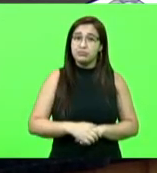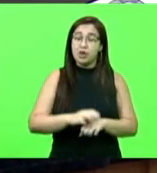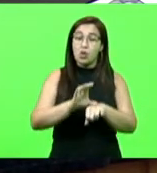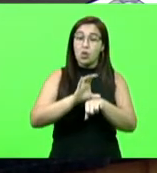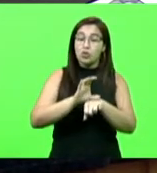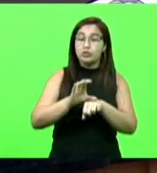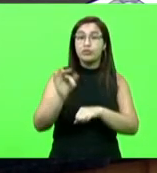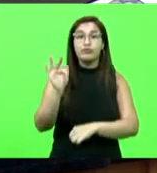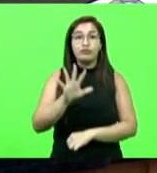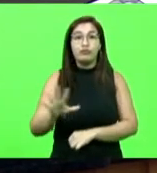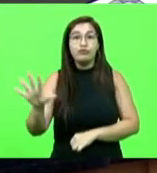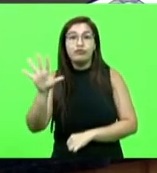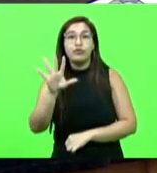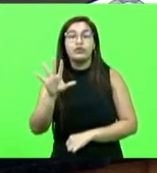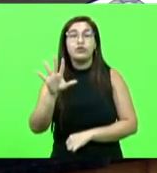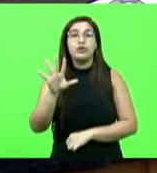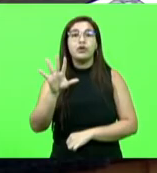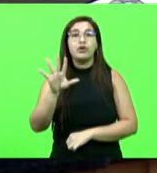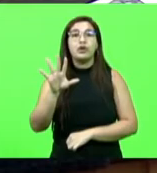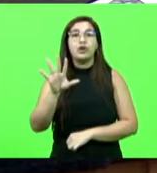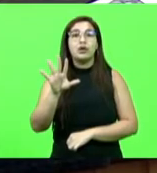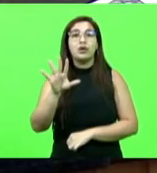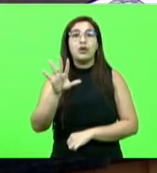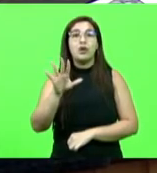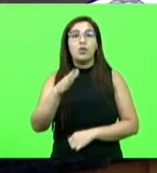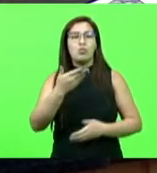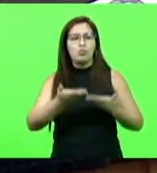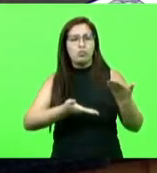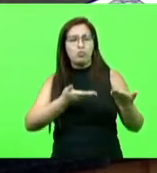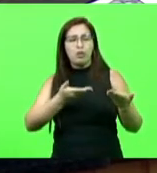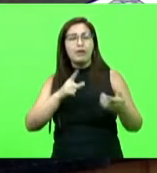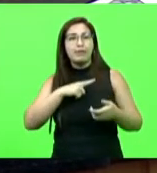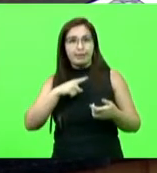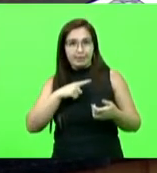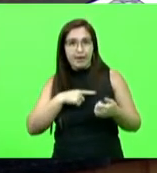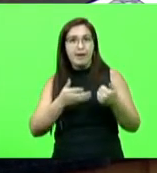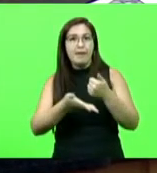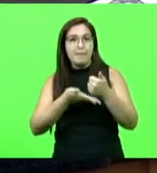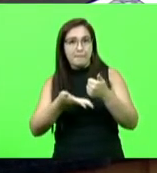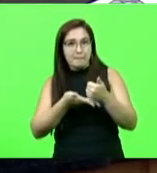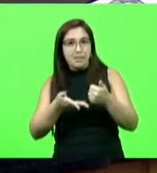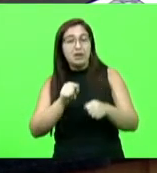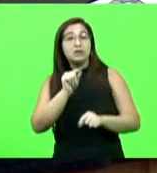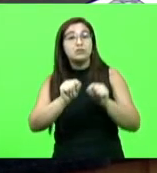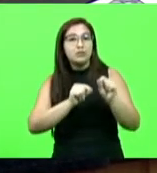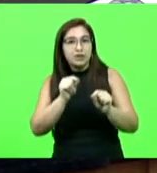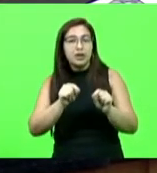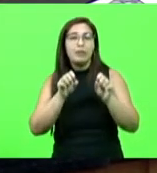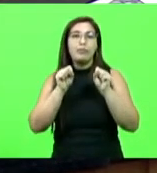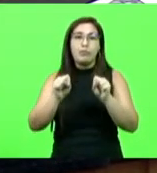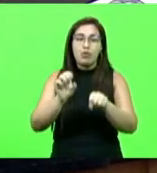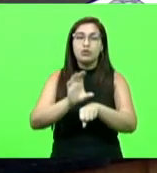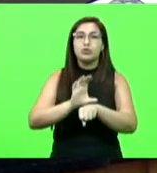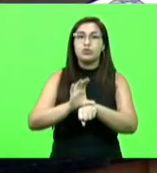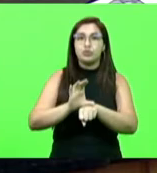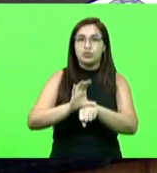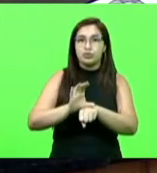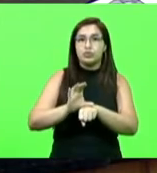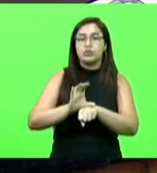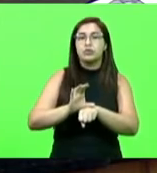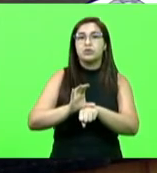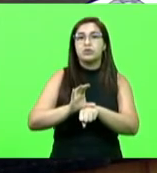Federal, ela resguardou essa possibilidade de ter a Constituição Federal, a Carta